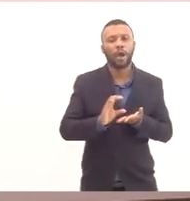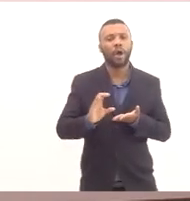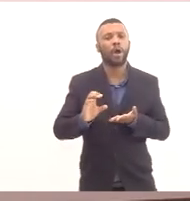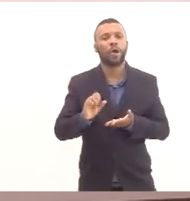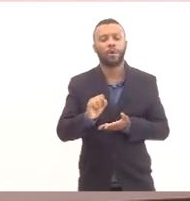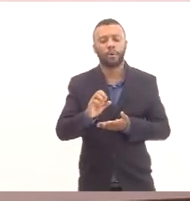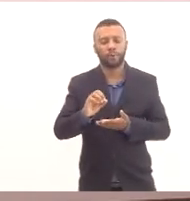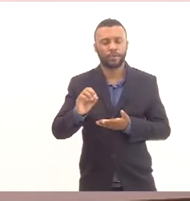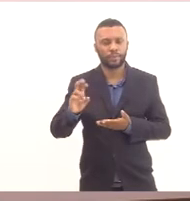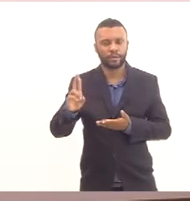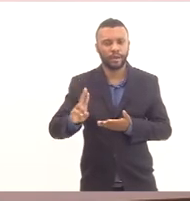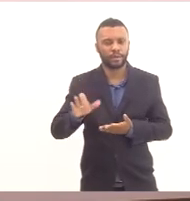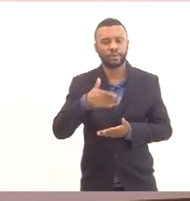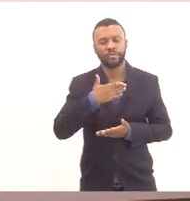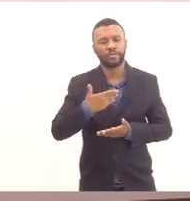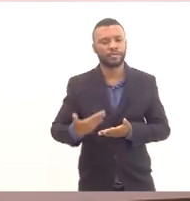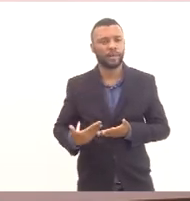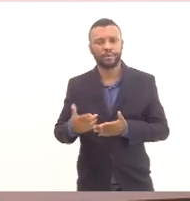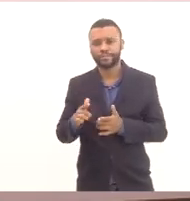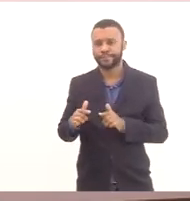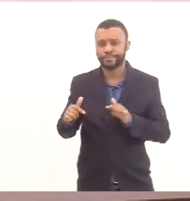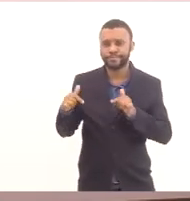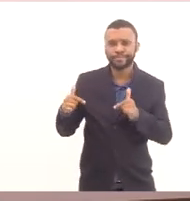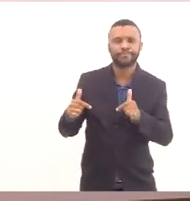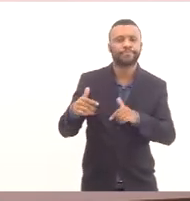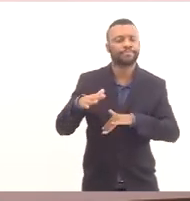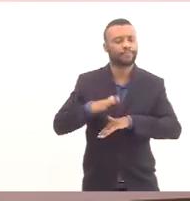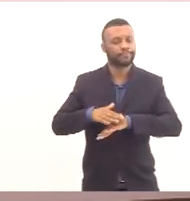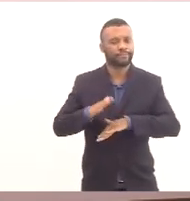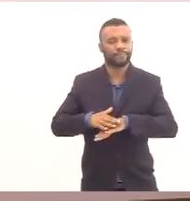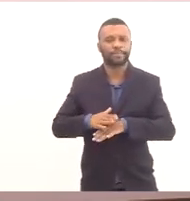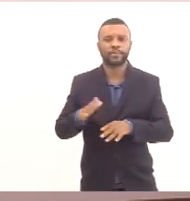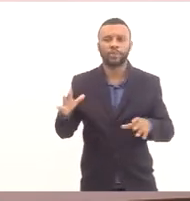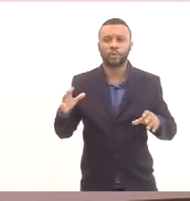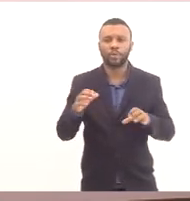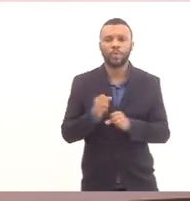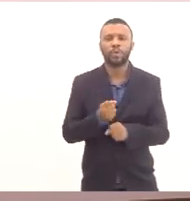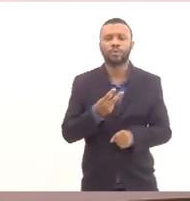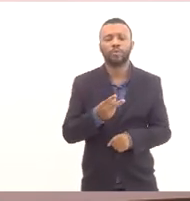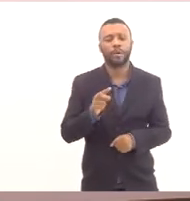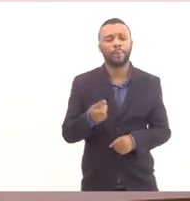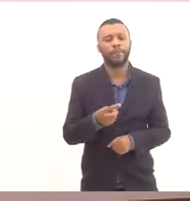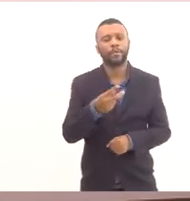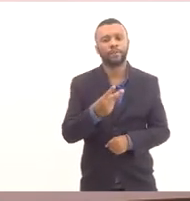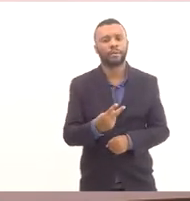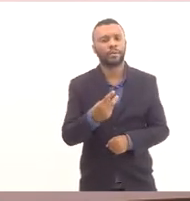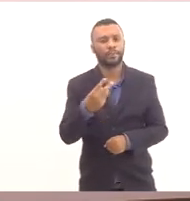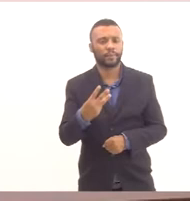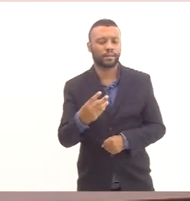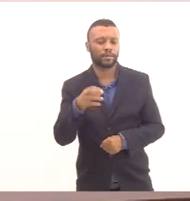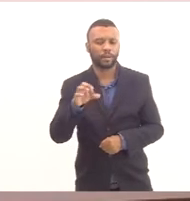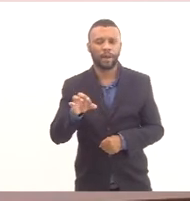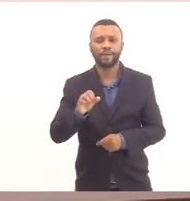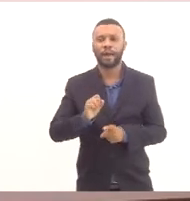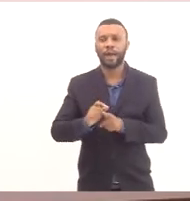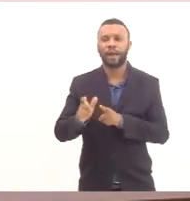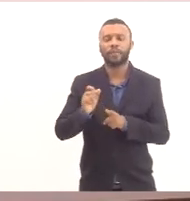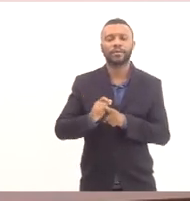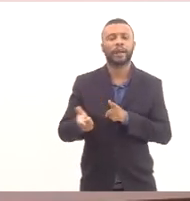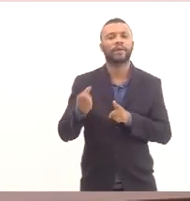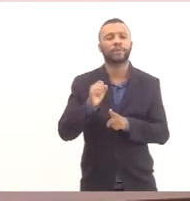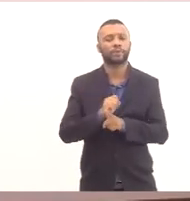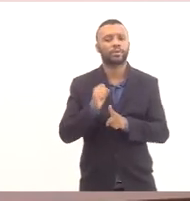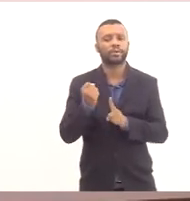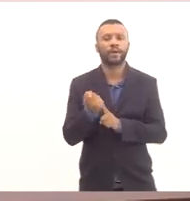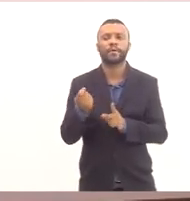o estado pagou pela sua parte e dá um total de duas 1249 aluguéis sociais aluguel social de pagos